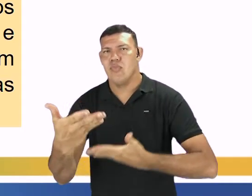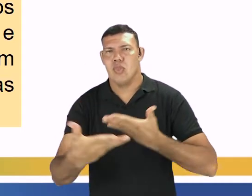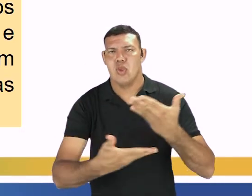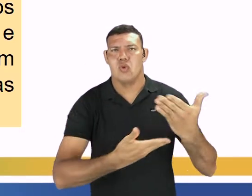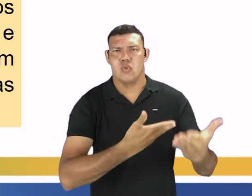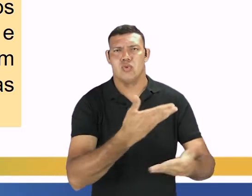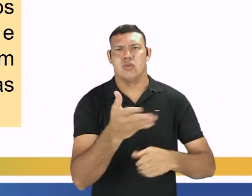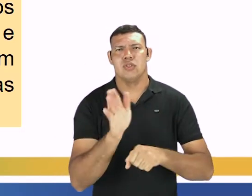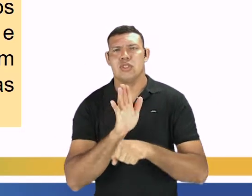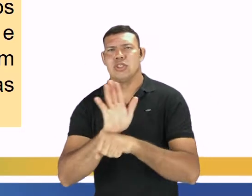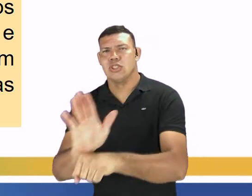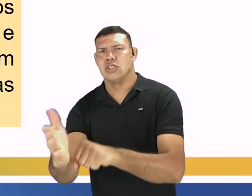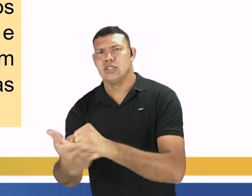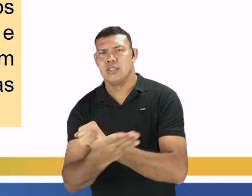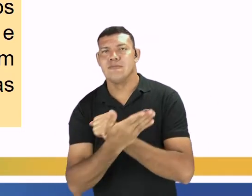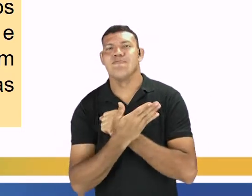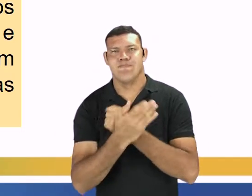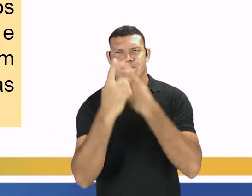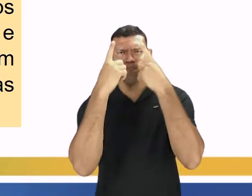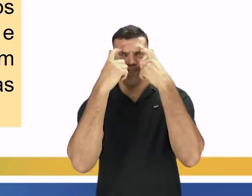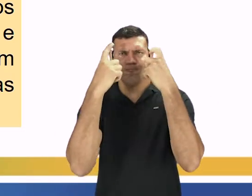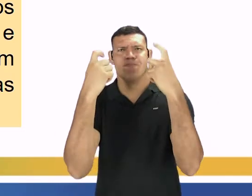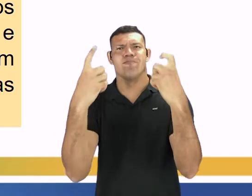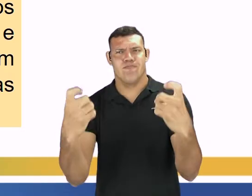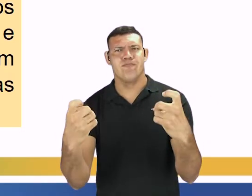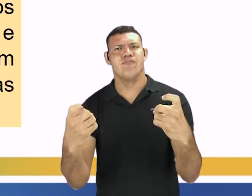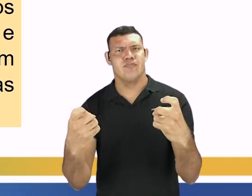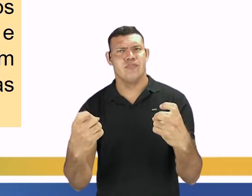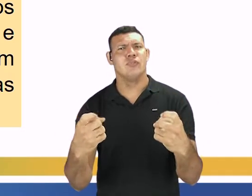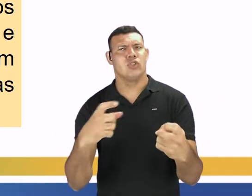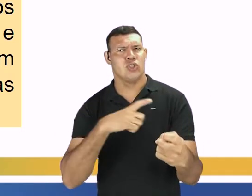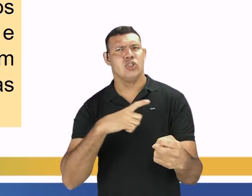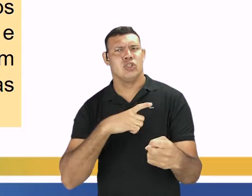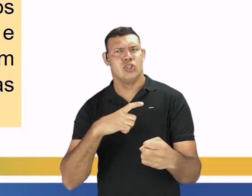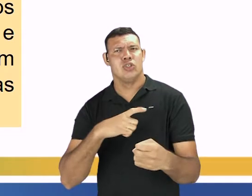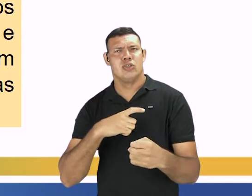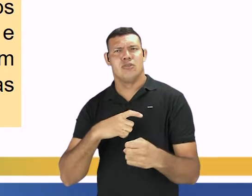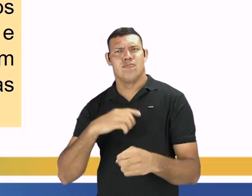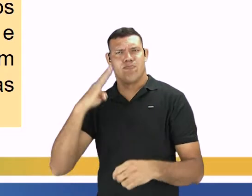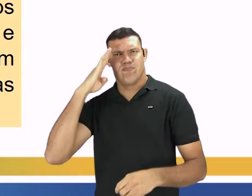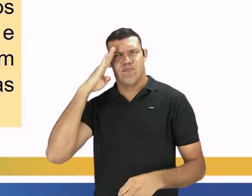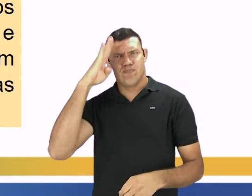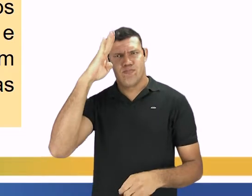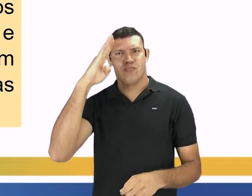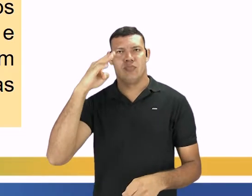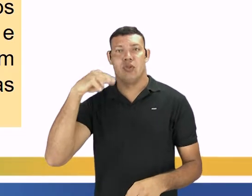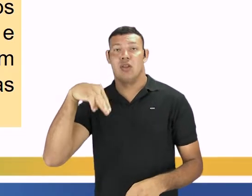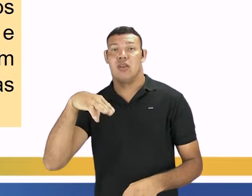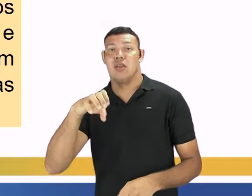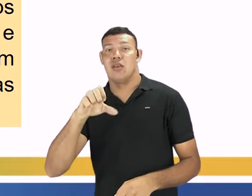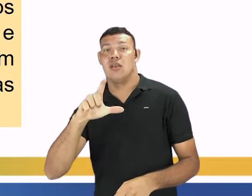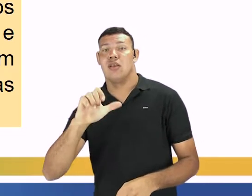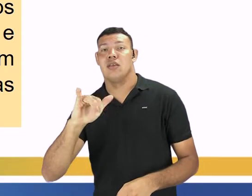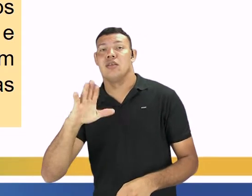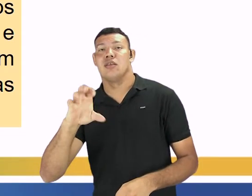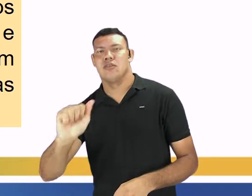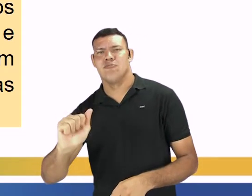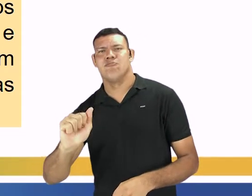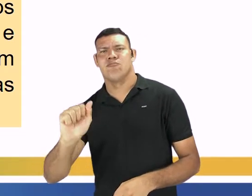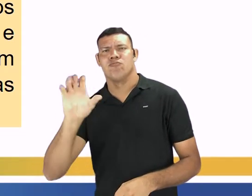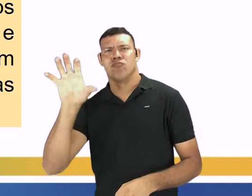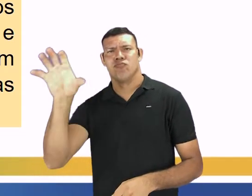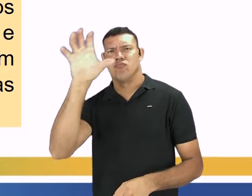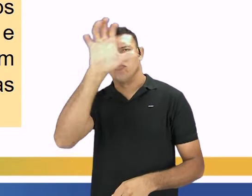né? Violência porque esses coronéis, eles tinham os seus próprios exércitos, as milícias, né? Então, eles mandavam naquela